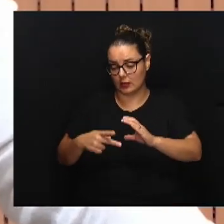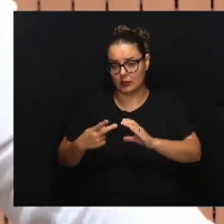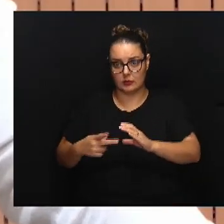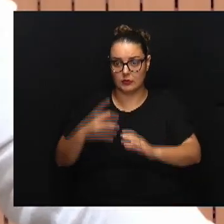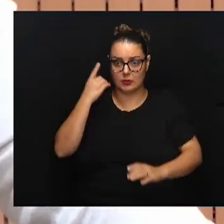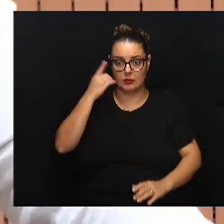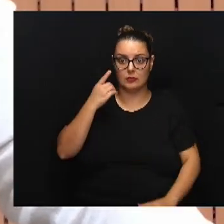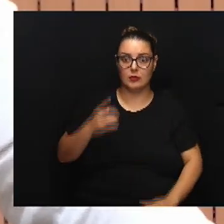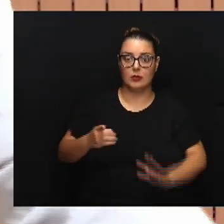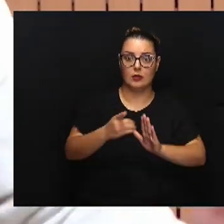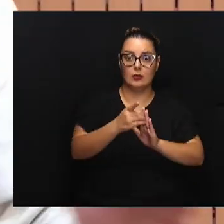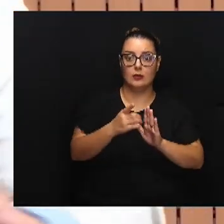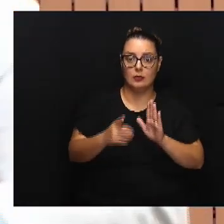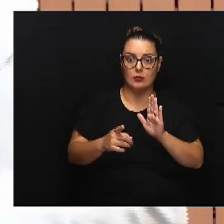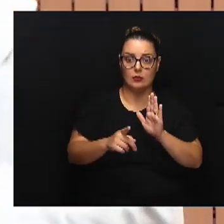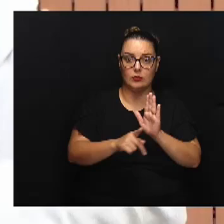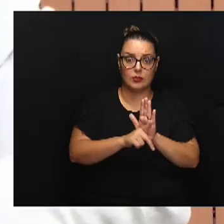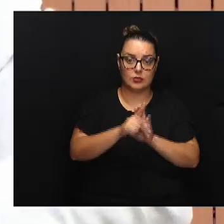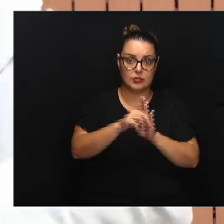decreto legislativo para